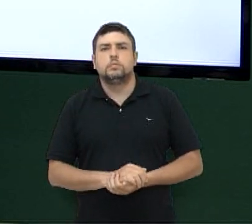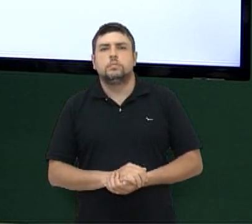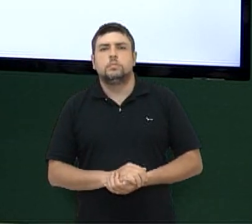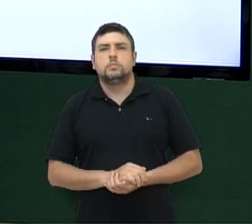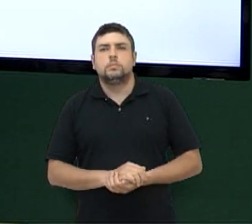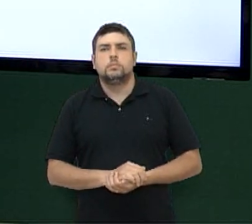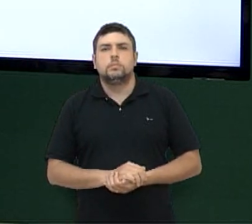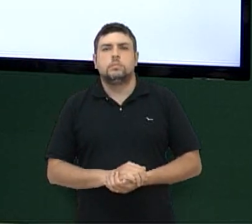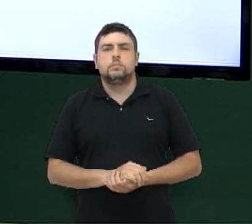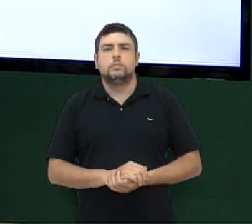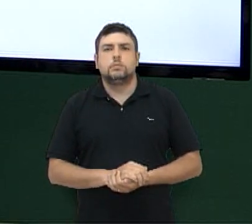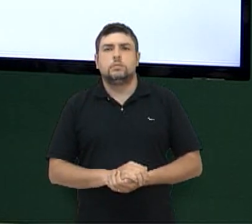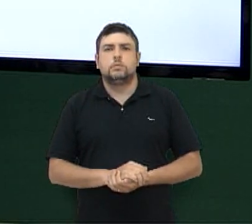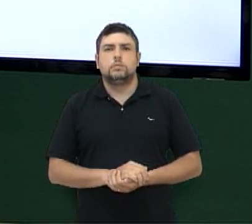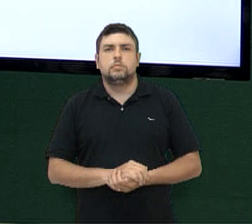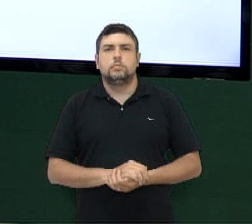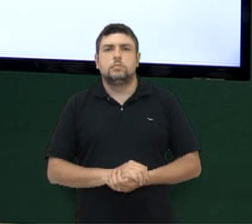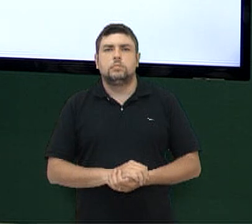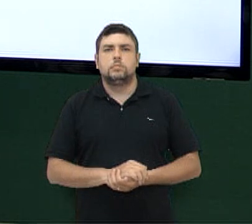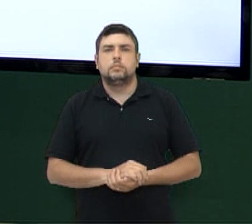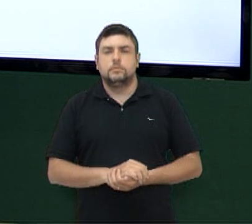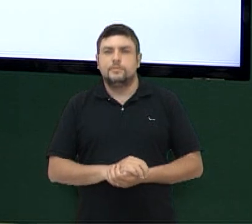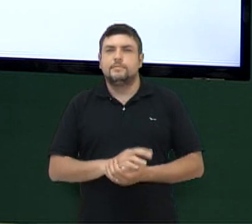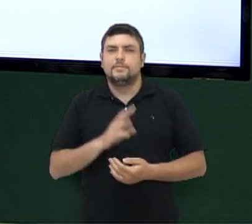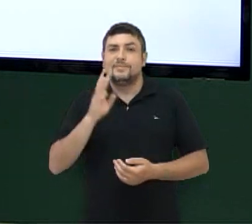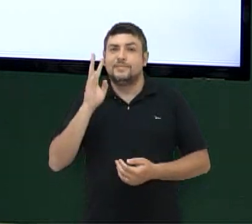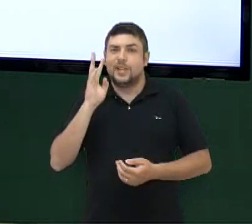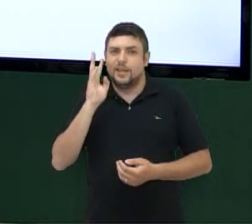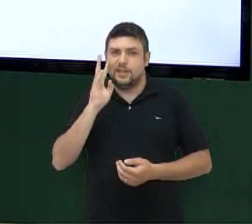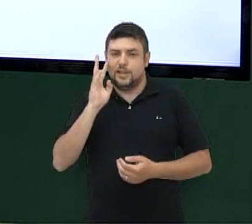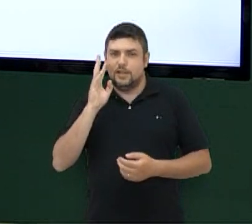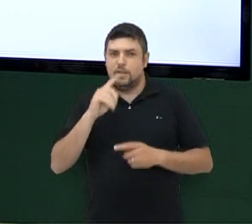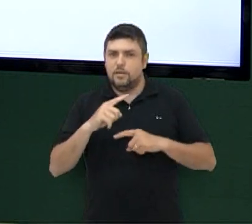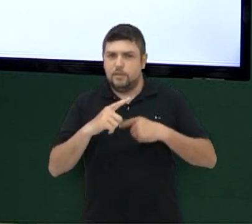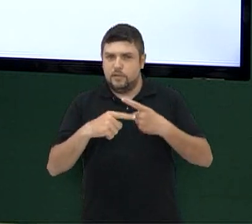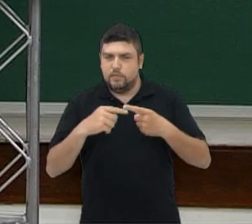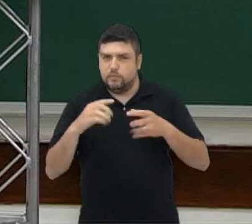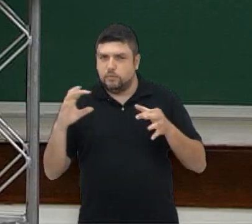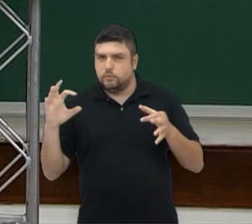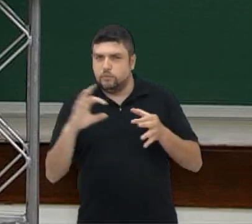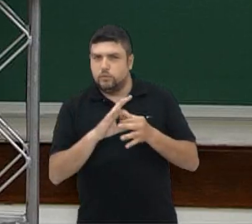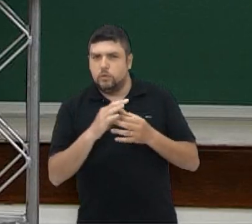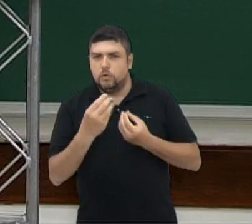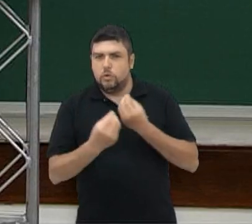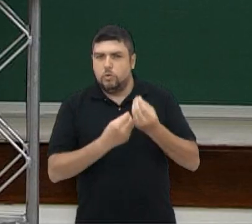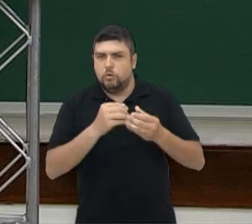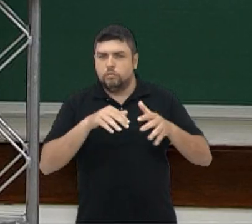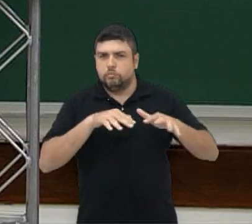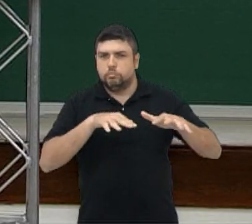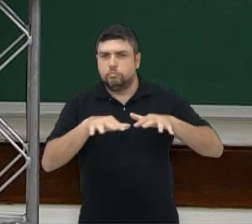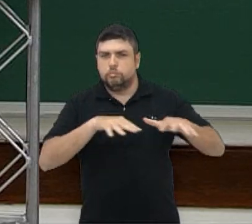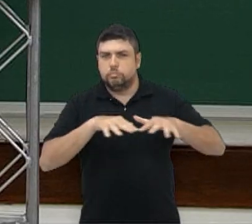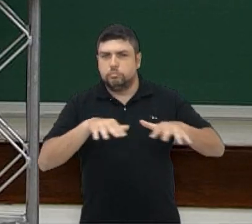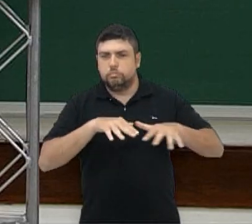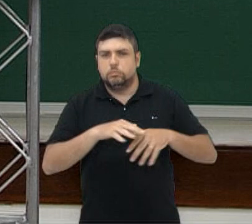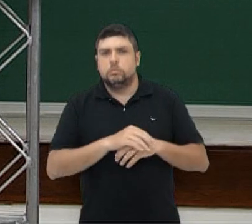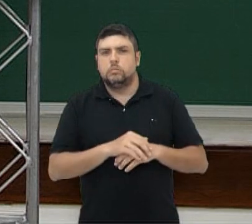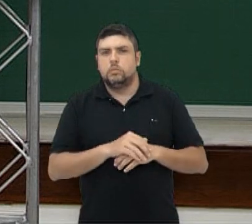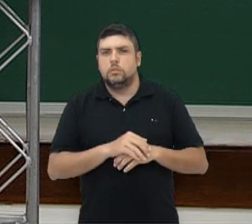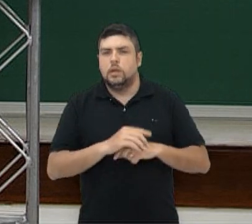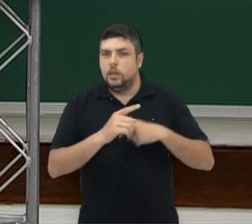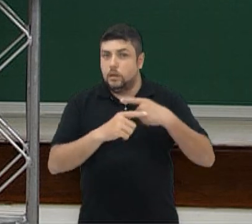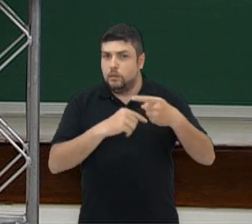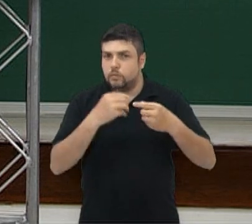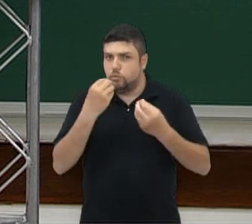Tranquilo? Vamos lá, então. Isso vai ser legal porque nós vamos poder associar também aos movimentos, né? Que é uma coisa bem interessante quando a